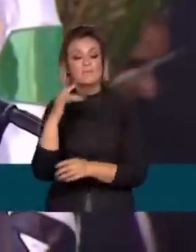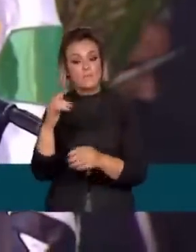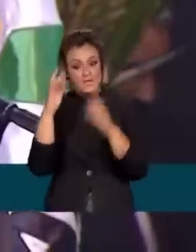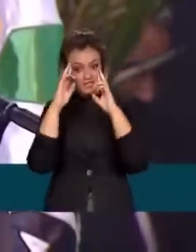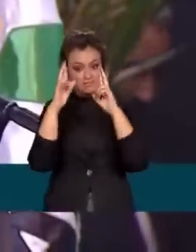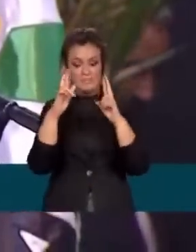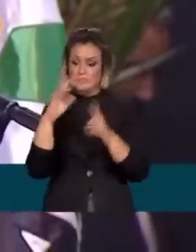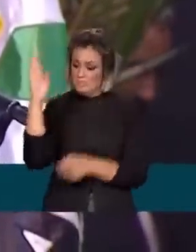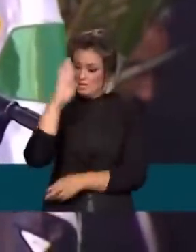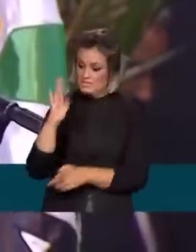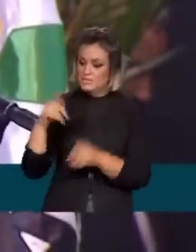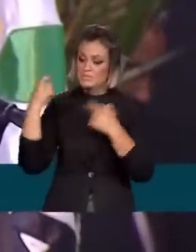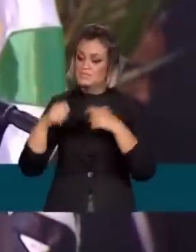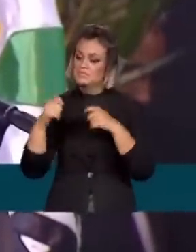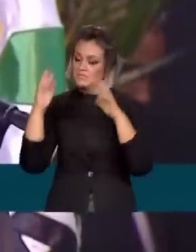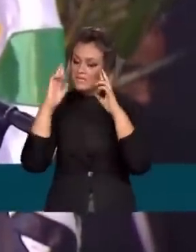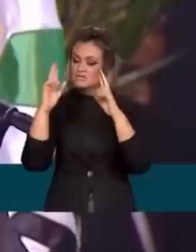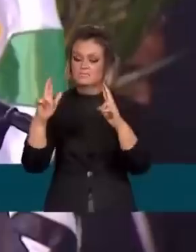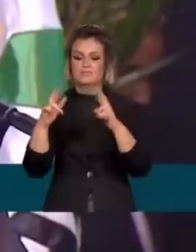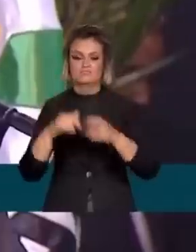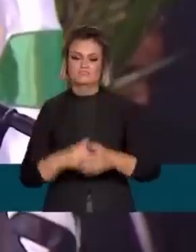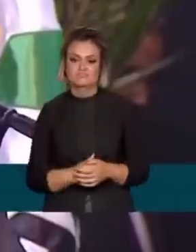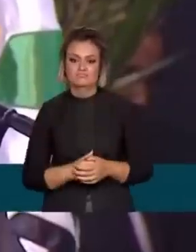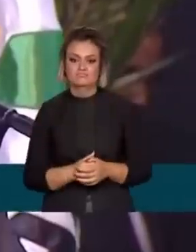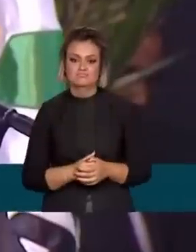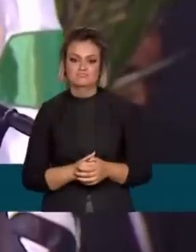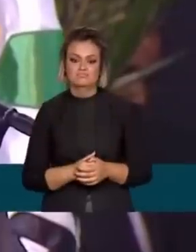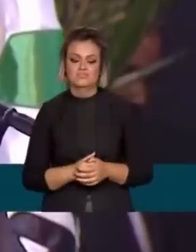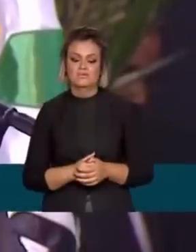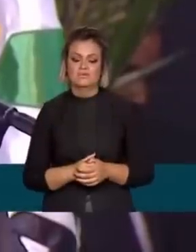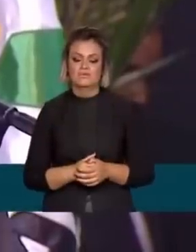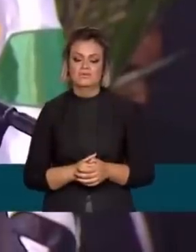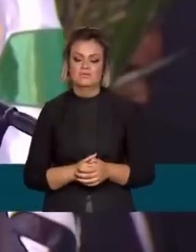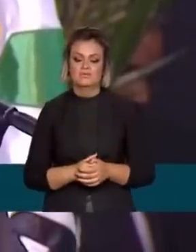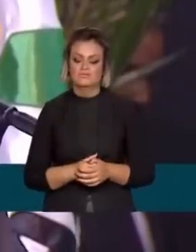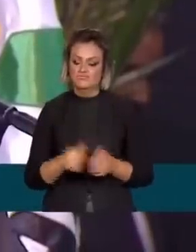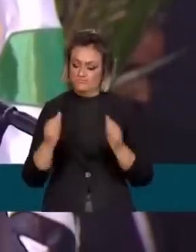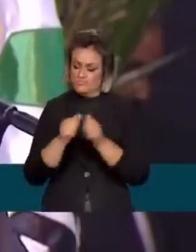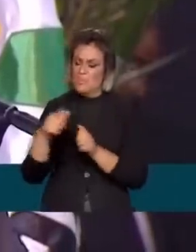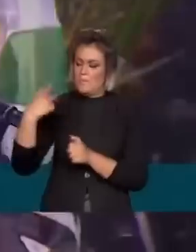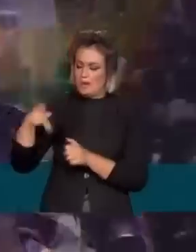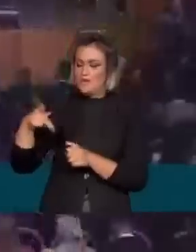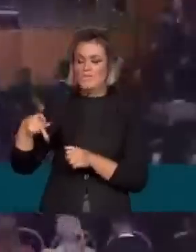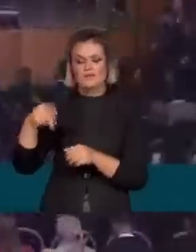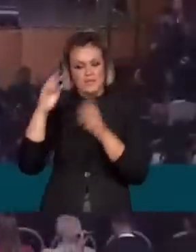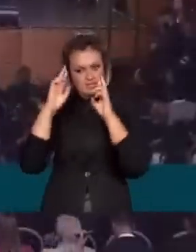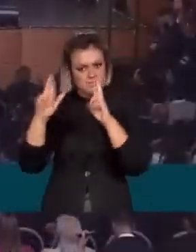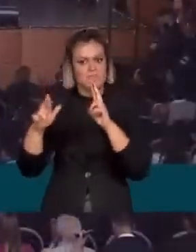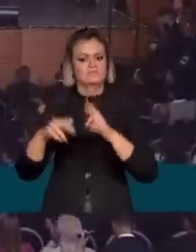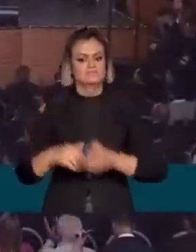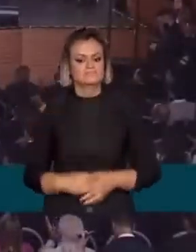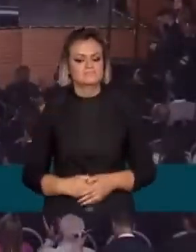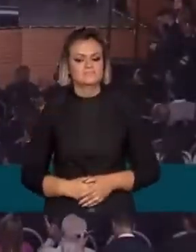que o Brasil tem que ter por seu aliado, o nosso querido Paraguai. Temos noção.